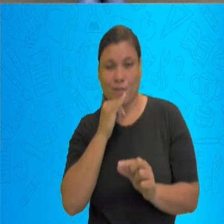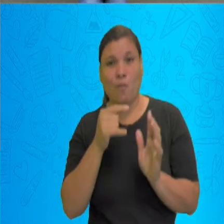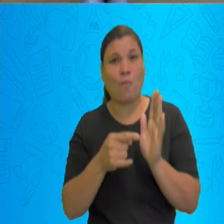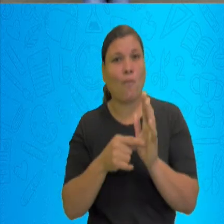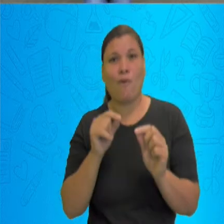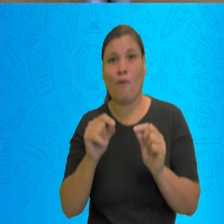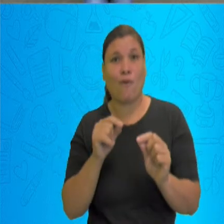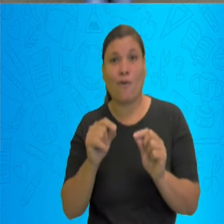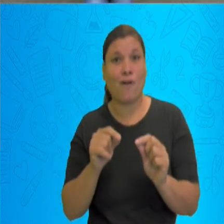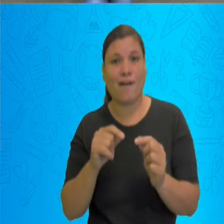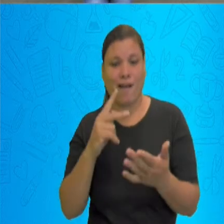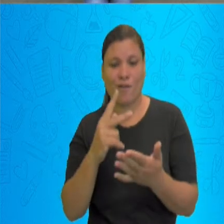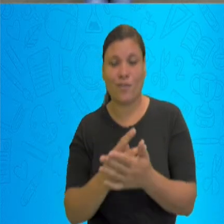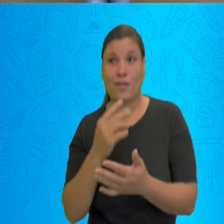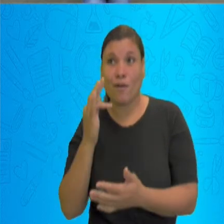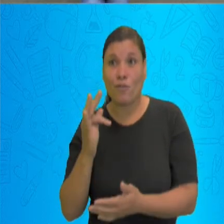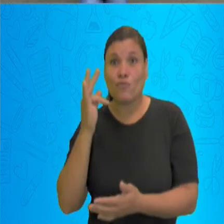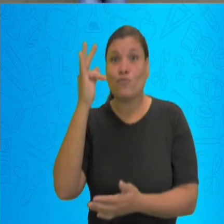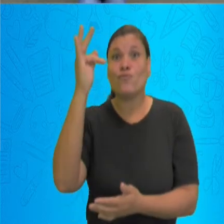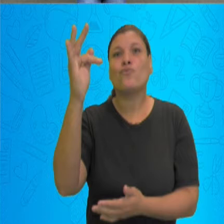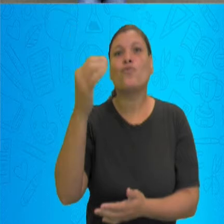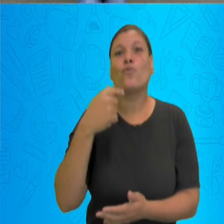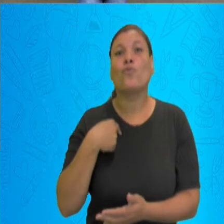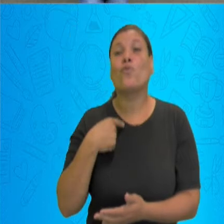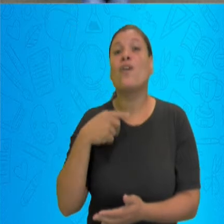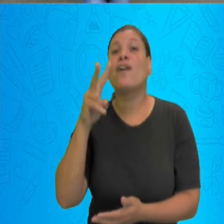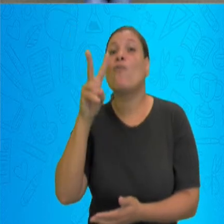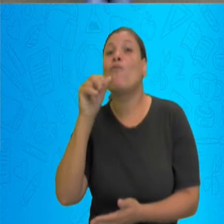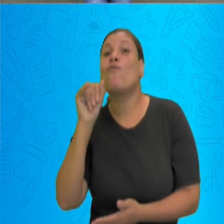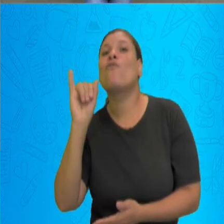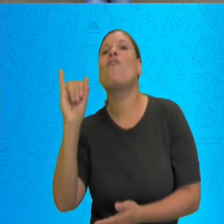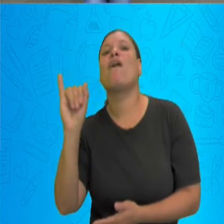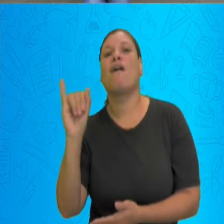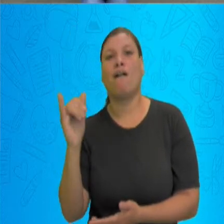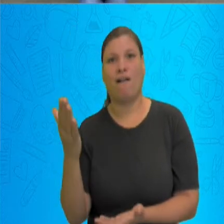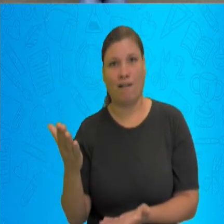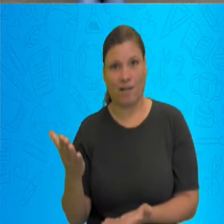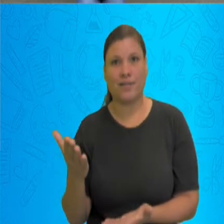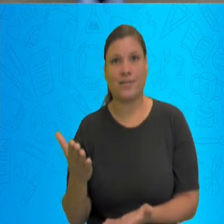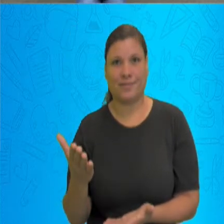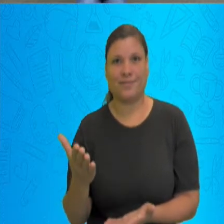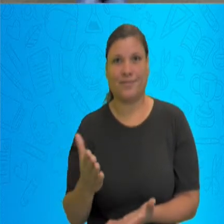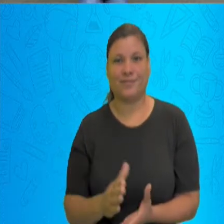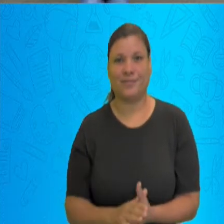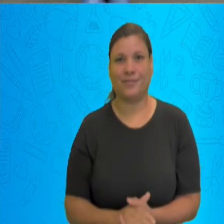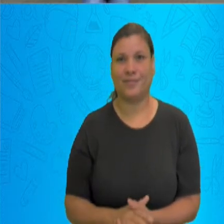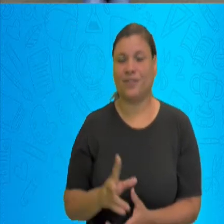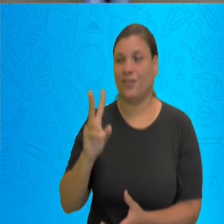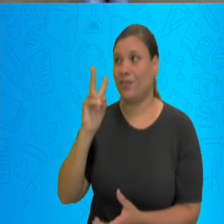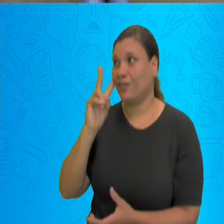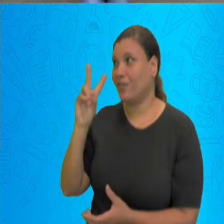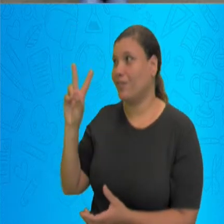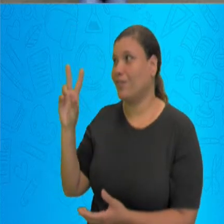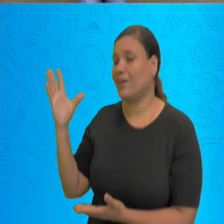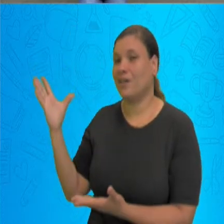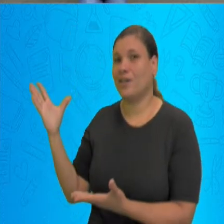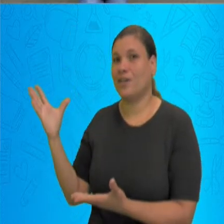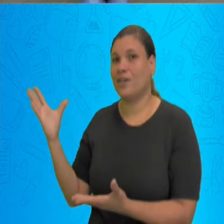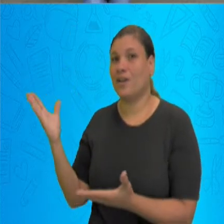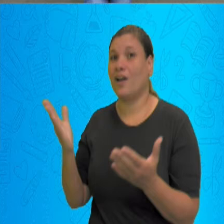Então, o verbo aprender, que é de segunda conjugação, e temos as terminações.